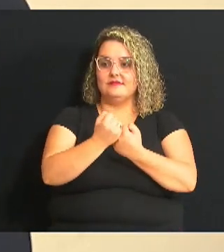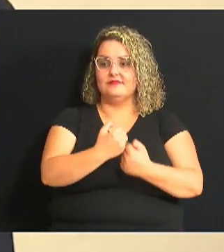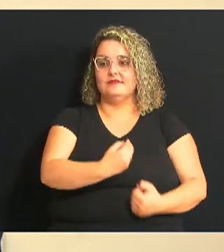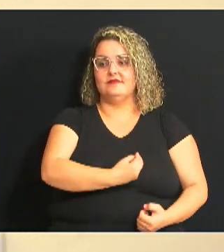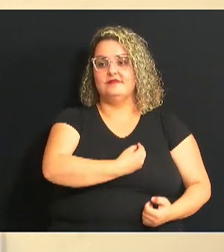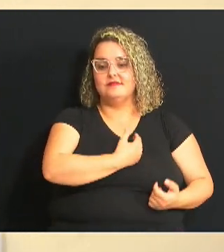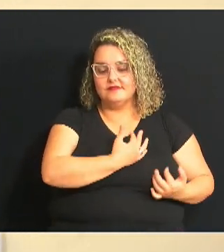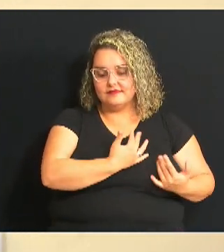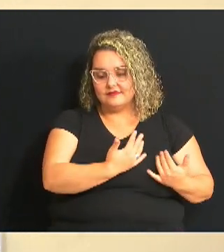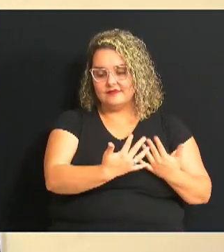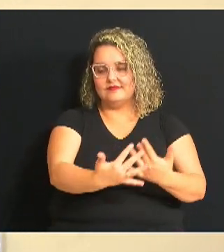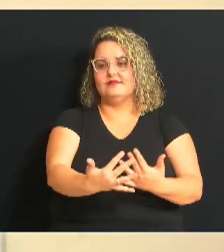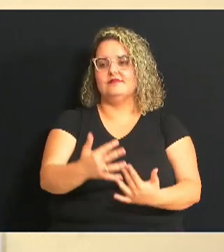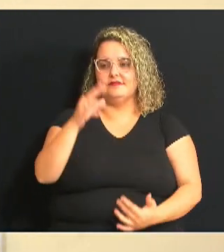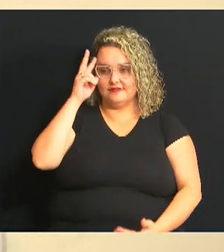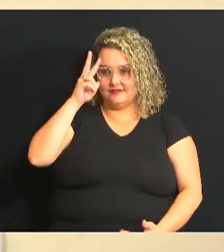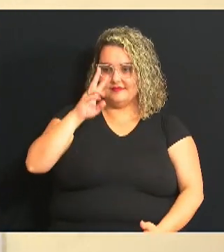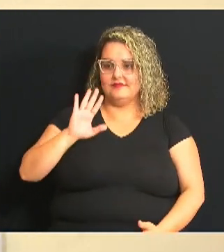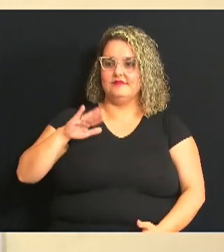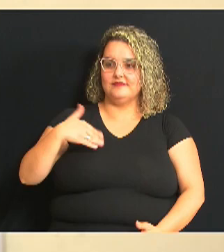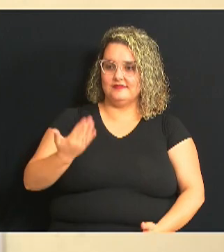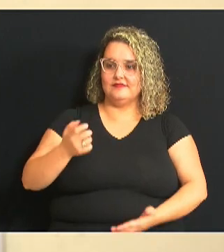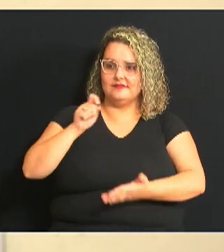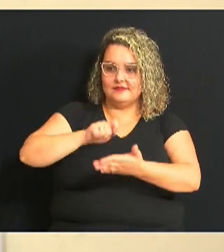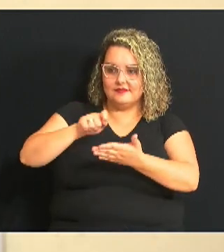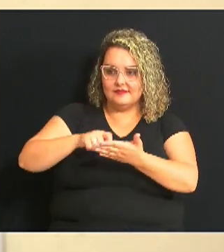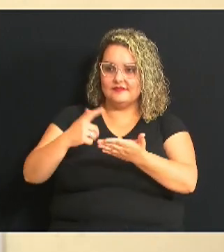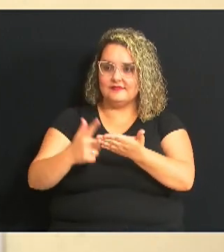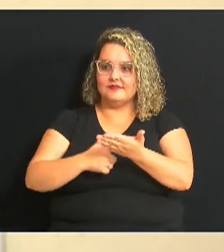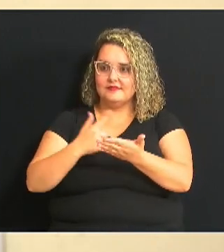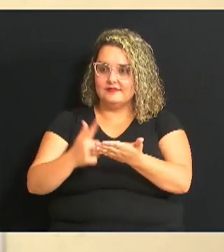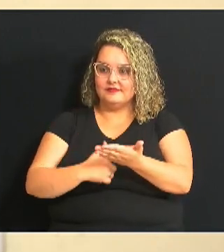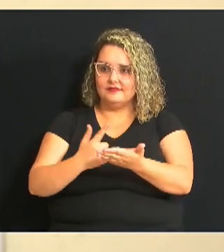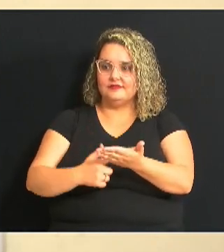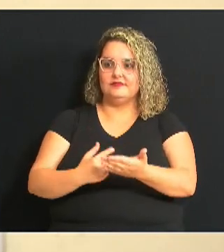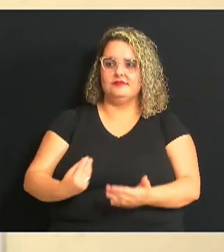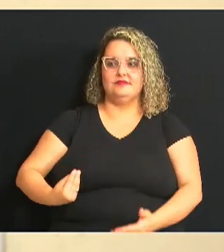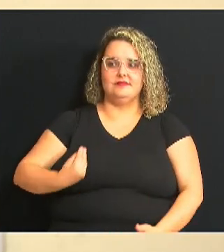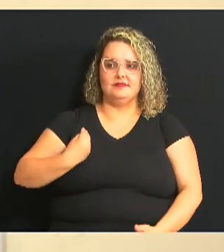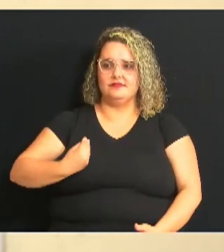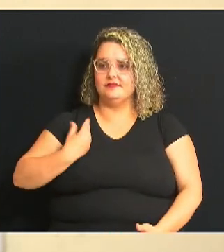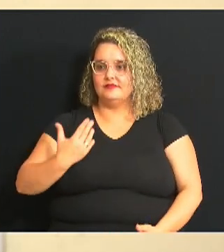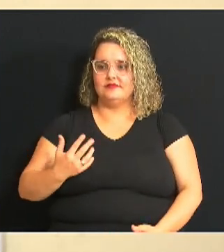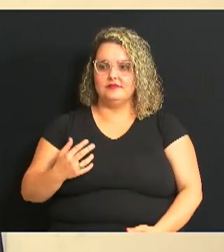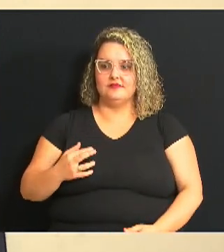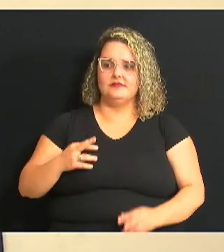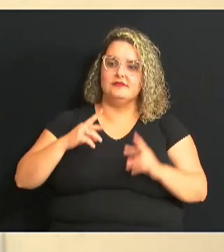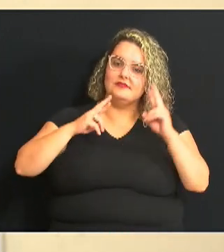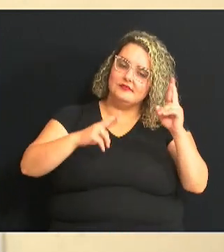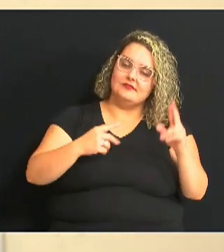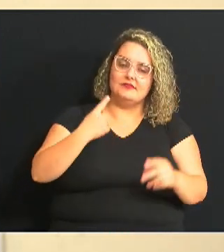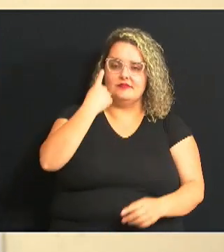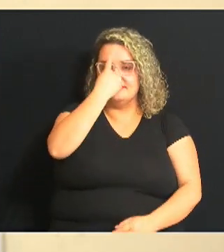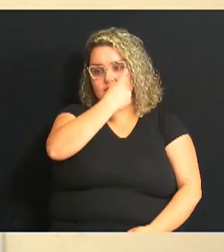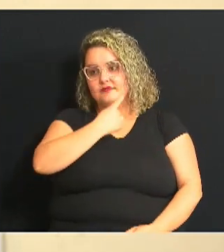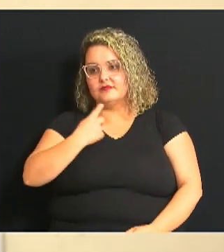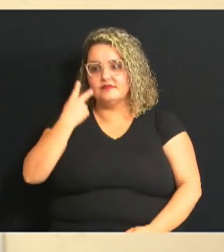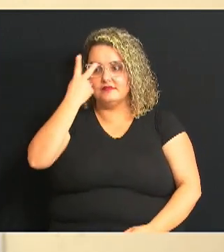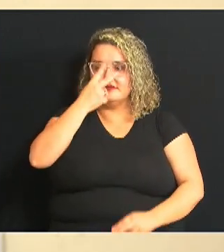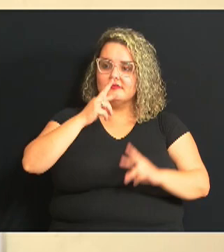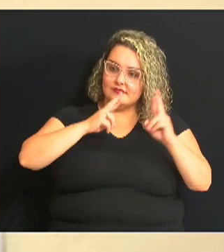eu lembro muito bem da época que eu escrevi o livro, foi uma vida aí de dormir 1, 2 horas por noite, estou numa fase